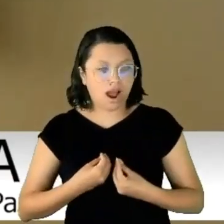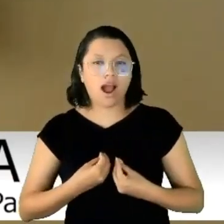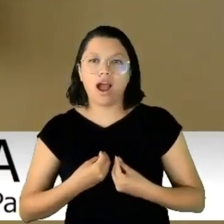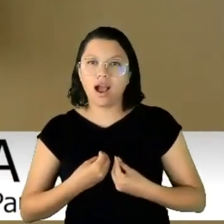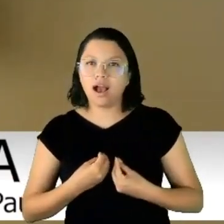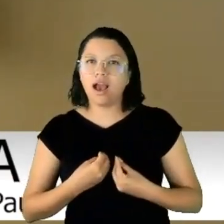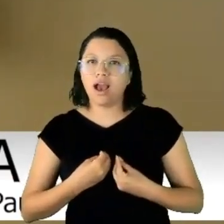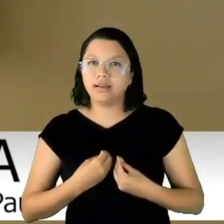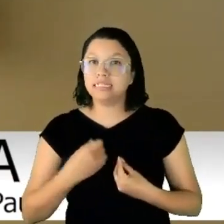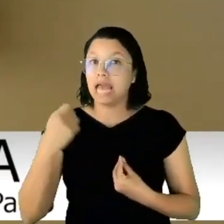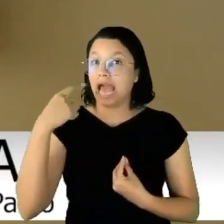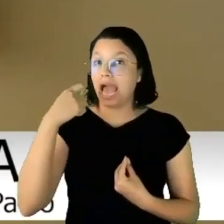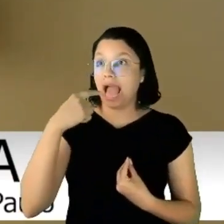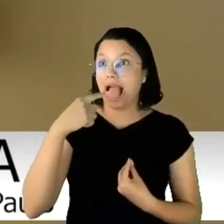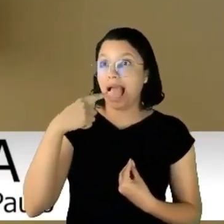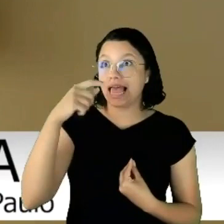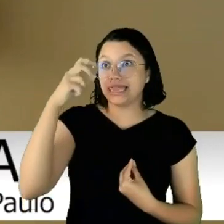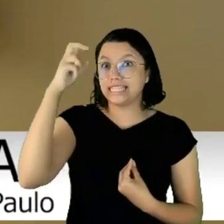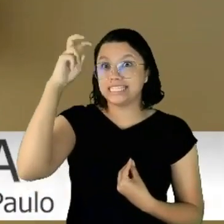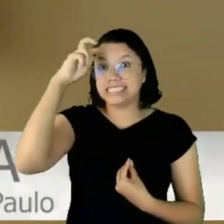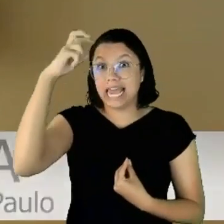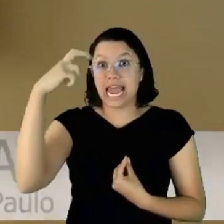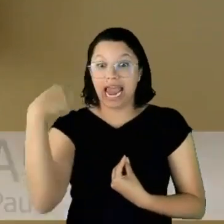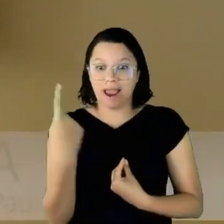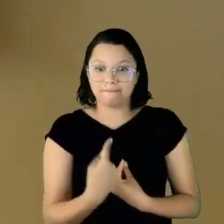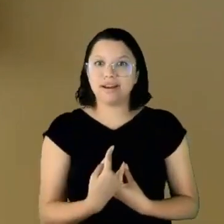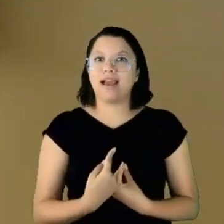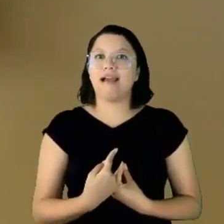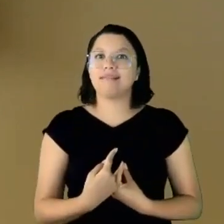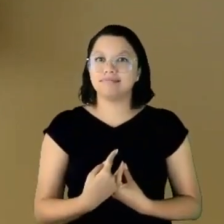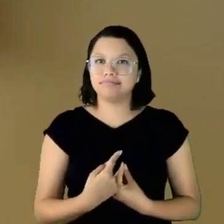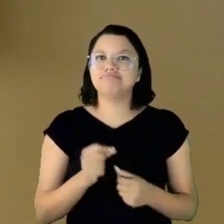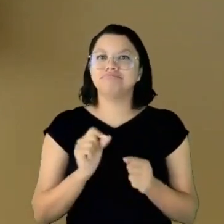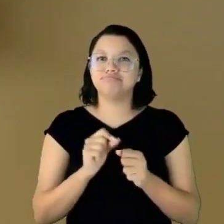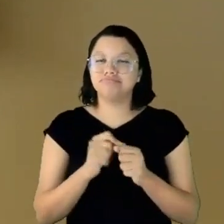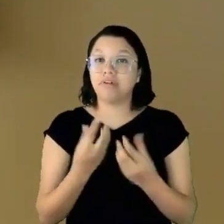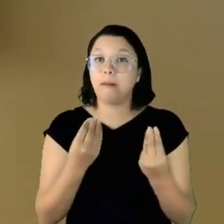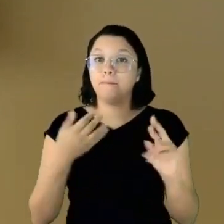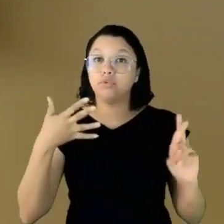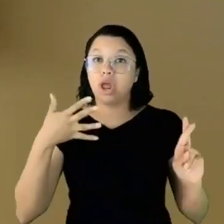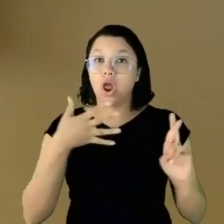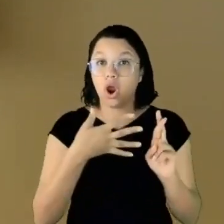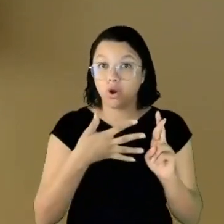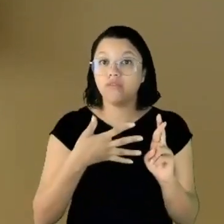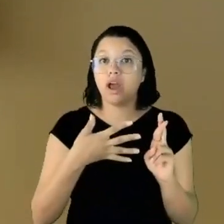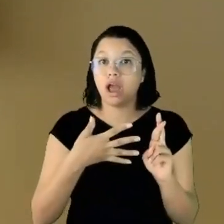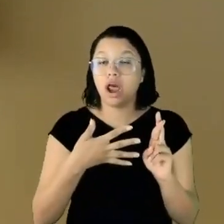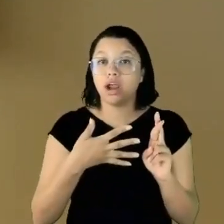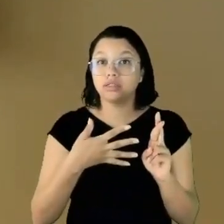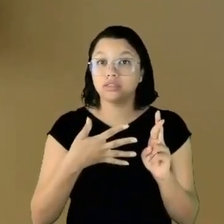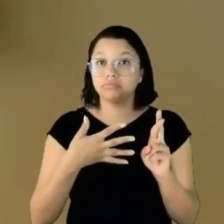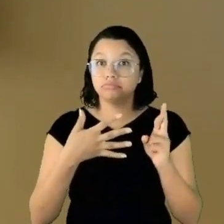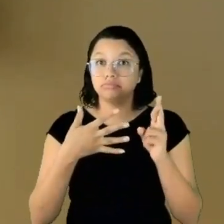pílulas de sabedoria prática muito importantes faz muitas referências interessantes